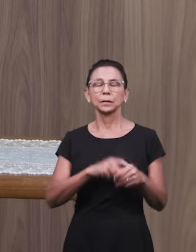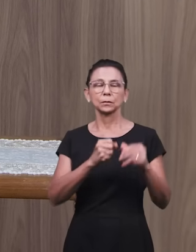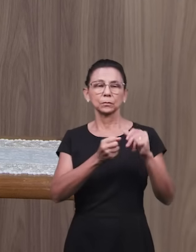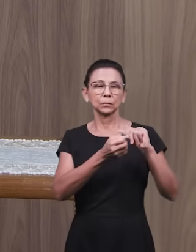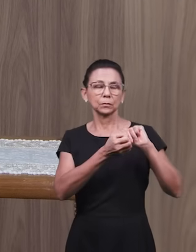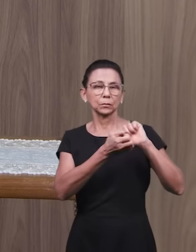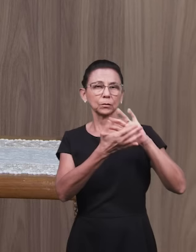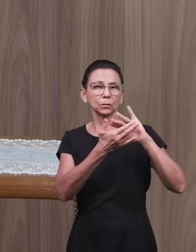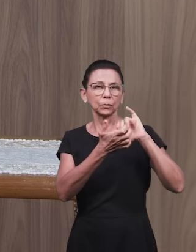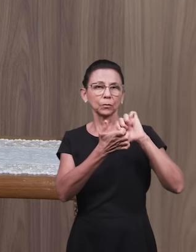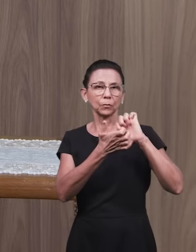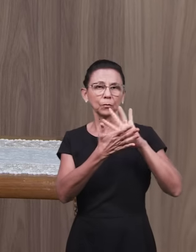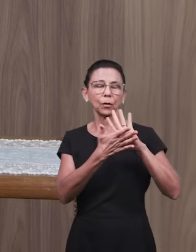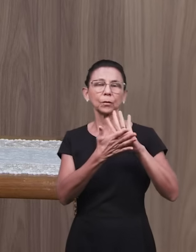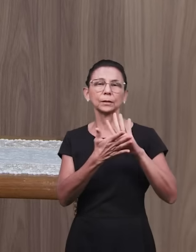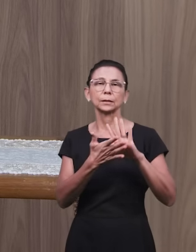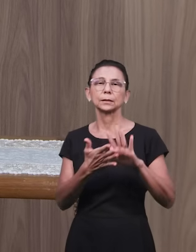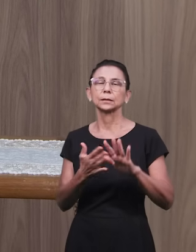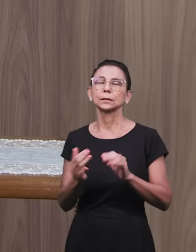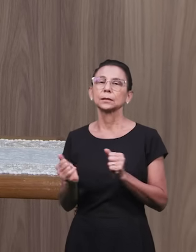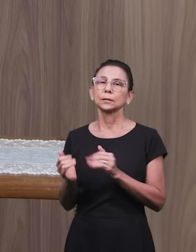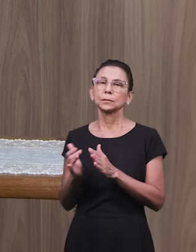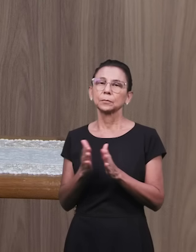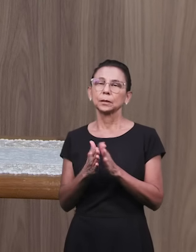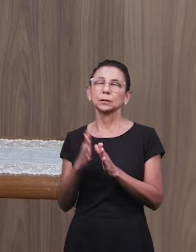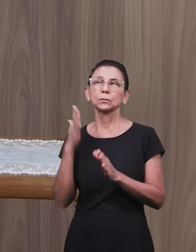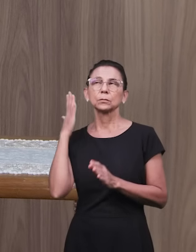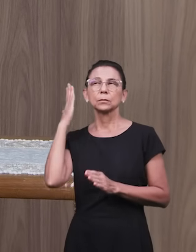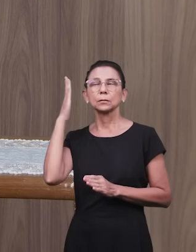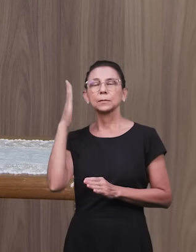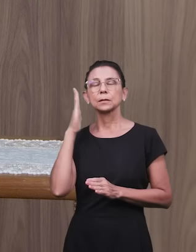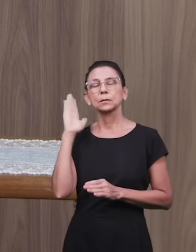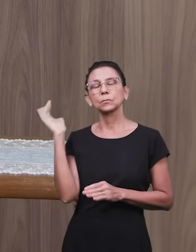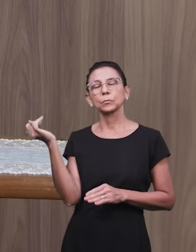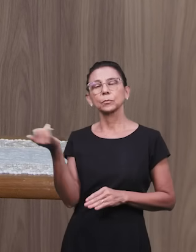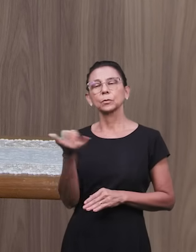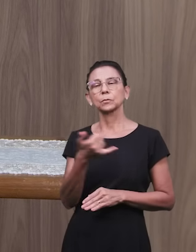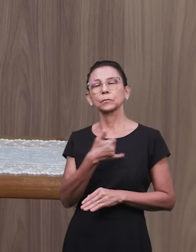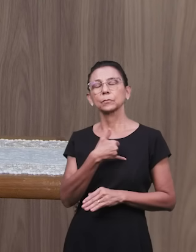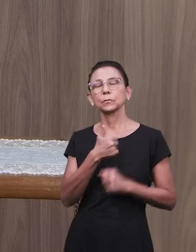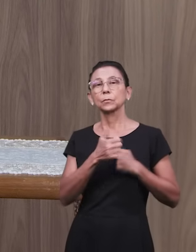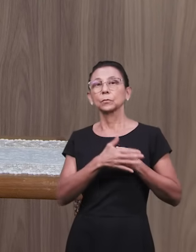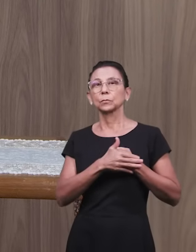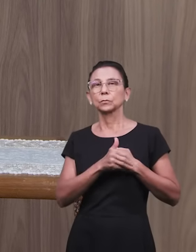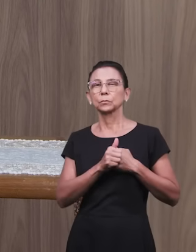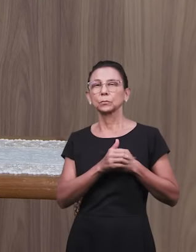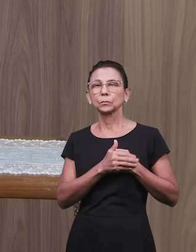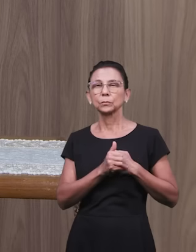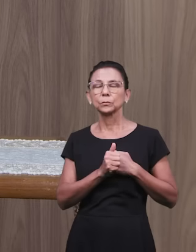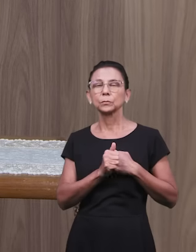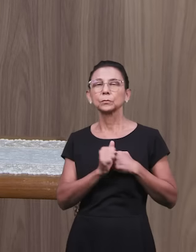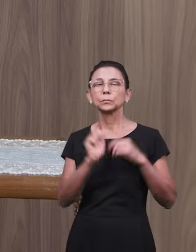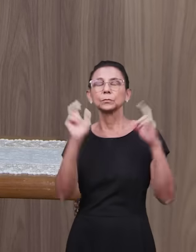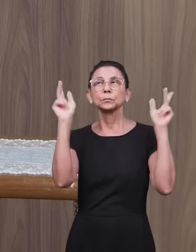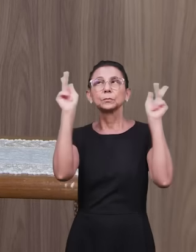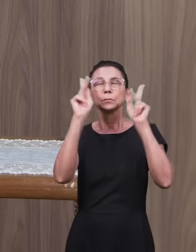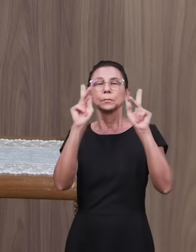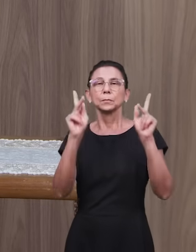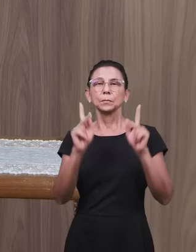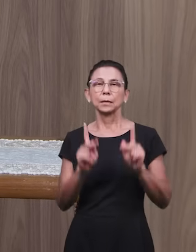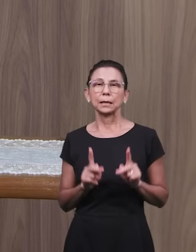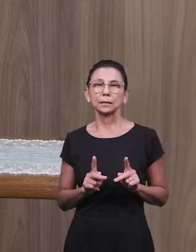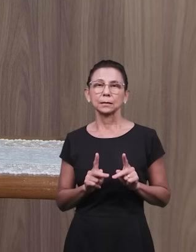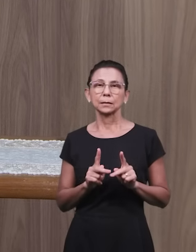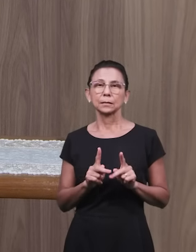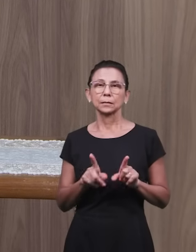louvores possam, Senhor, nos trazer conforto, nos trazer paz e, acima de tudo,